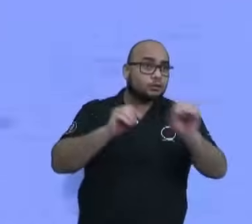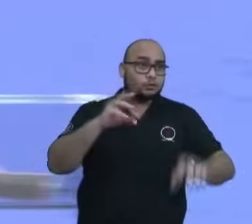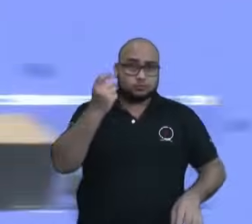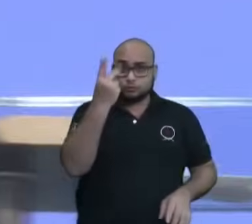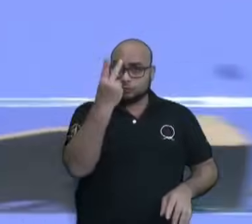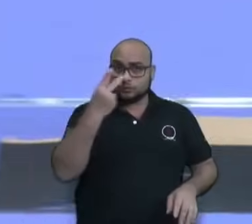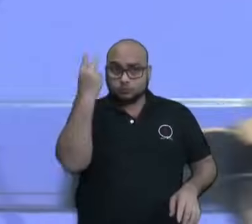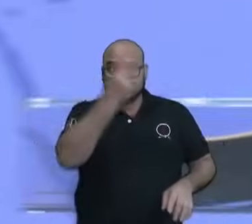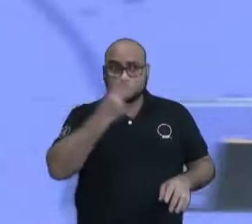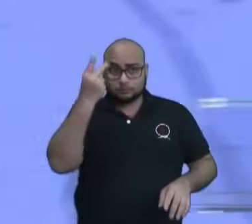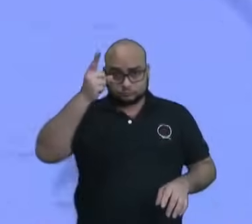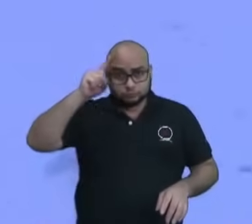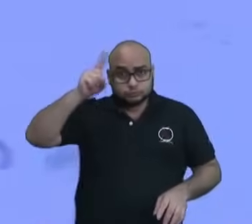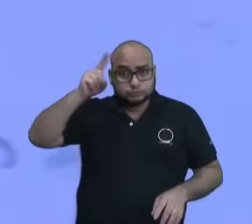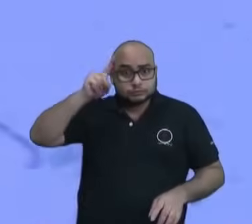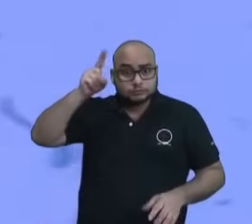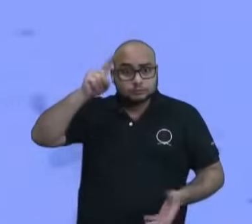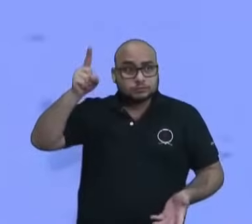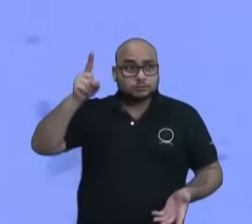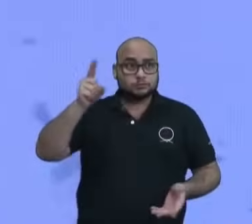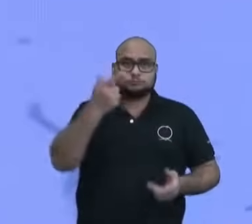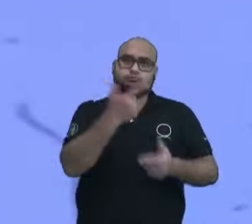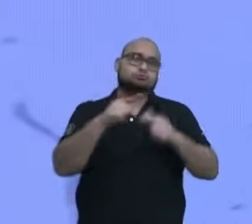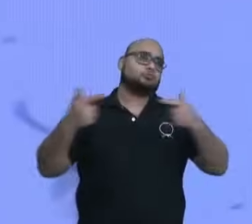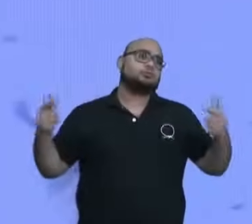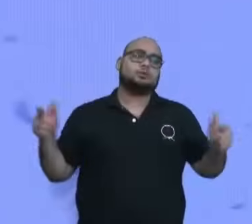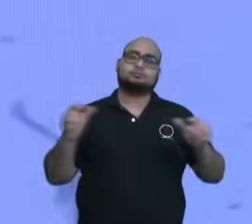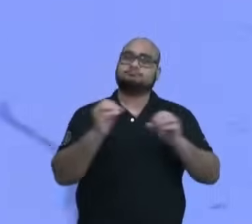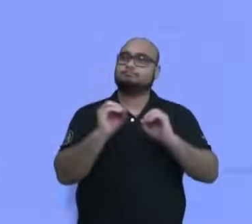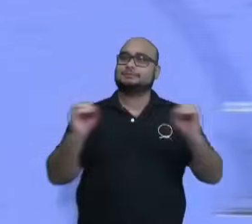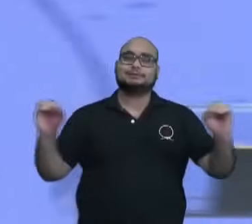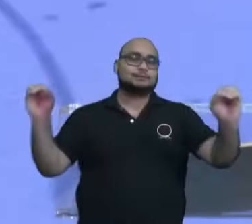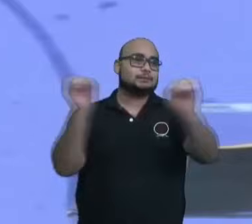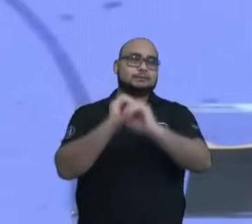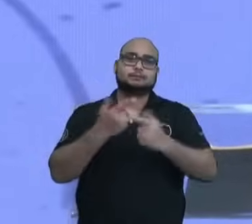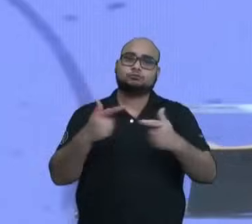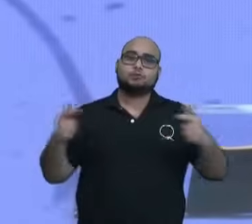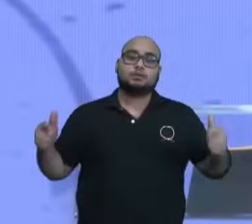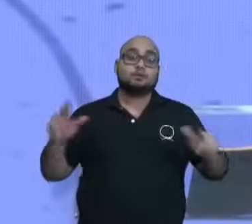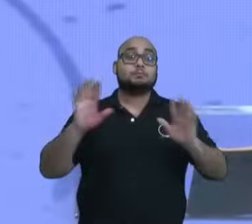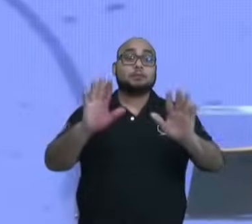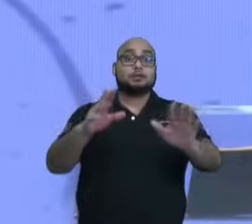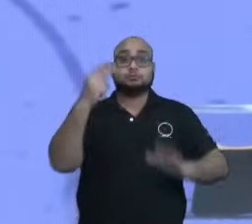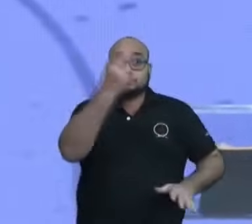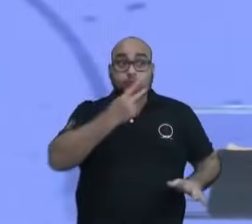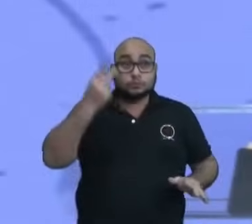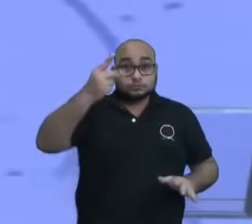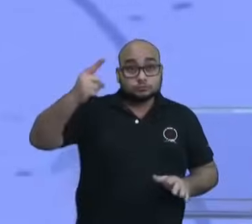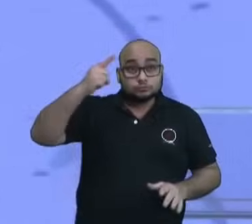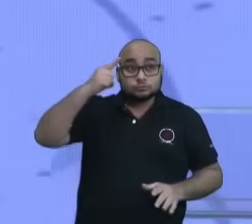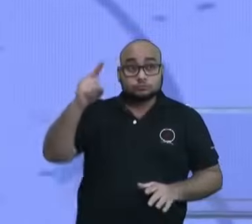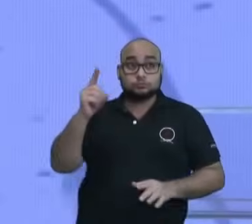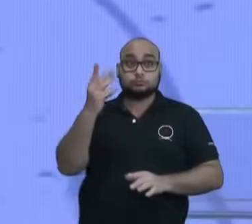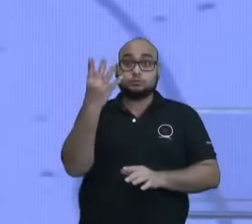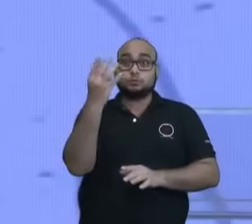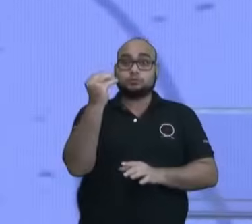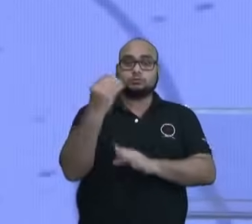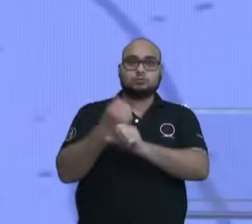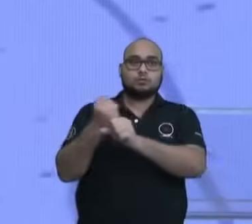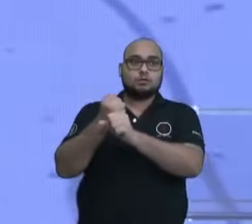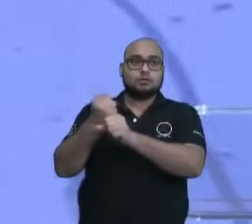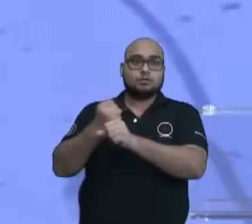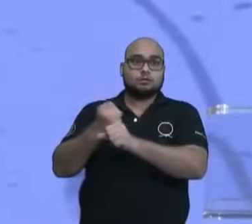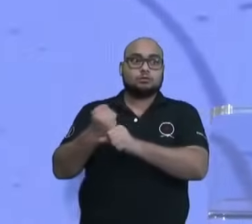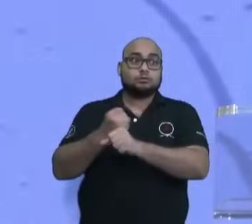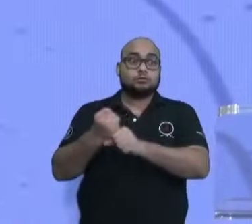der duas horas por dia 24 anos para se igualar o tempo que os apóstolos